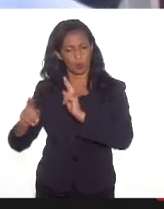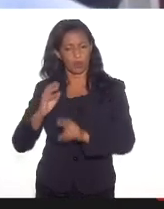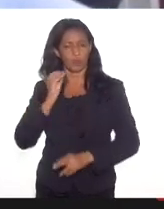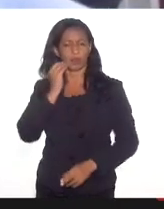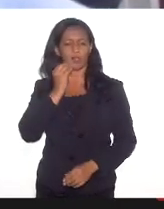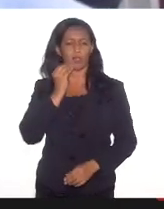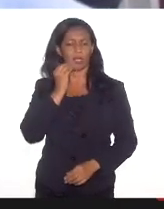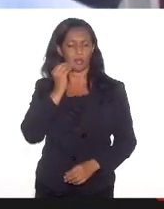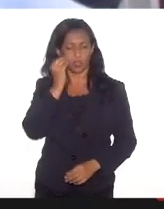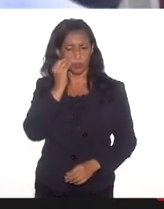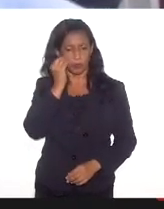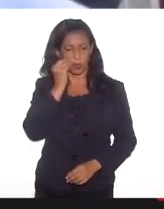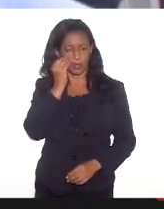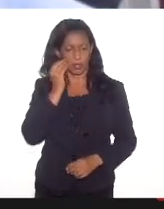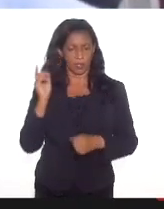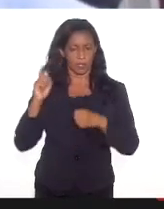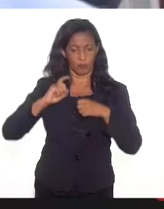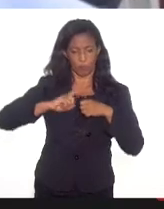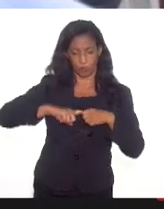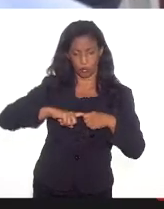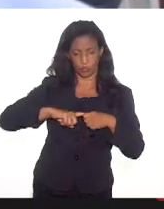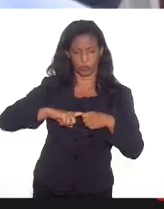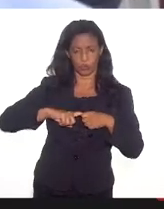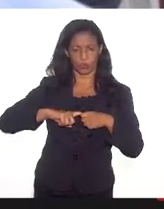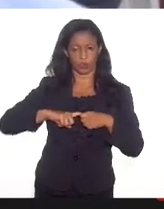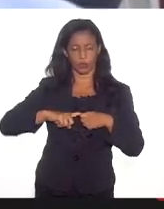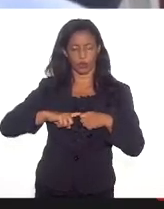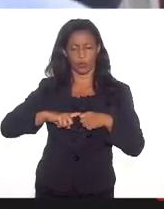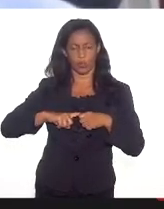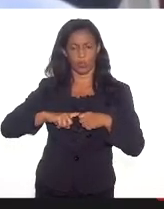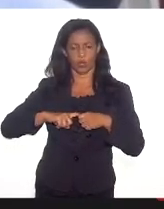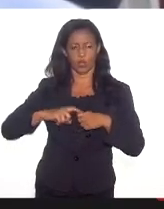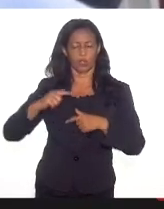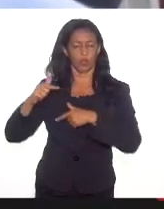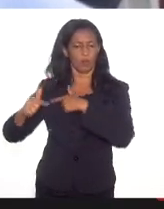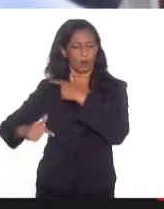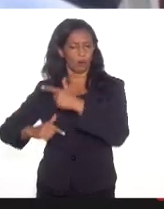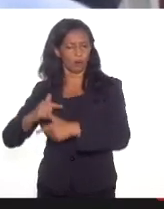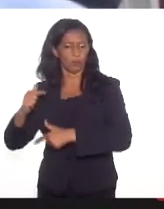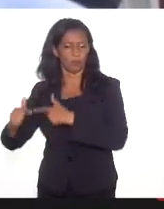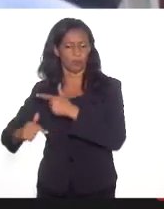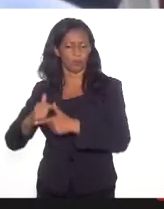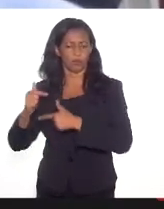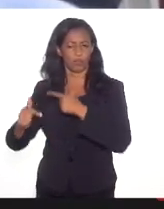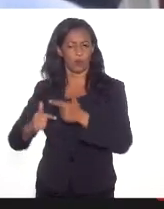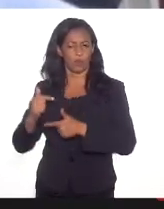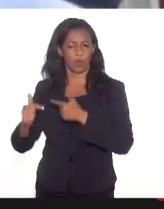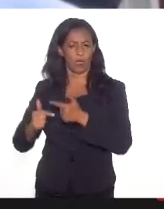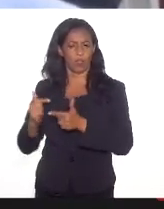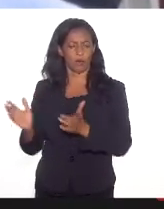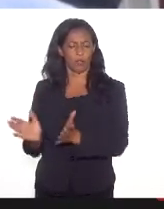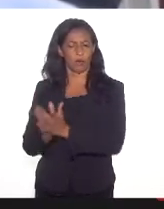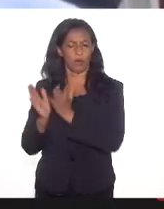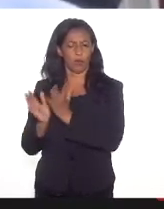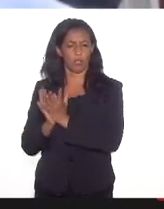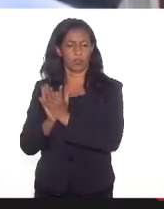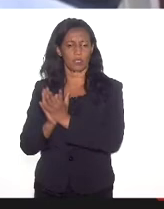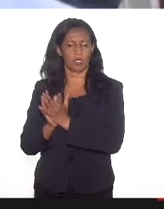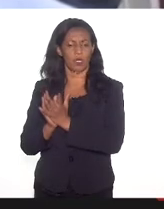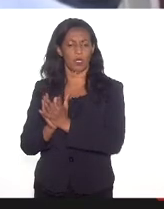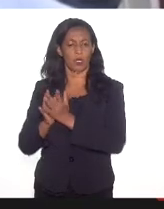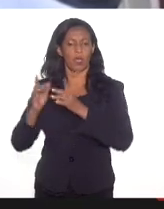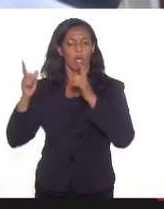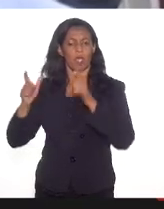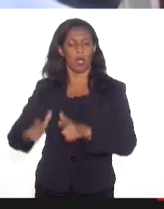rompável e violenta que está citando Maricá onde um parte da população já